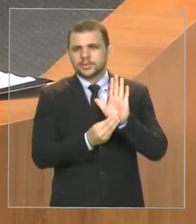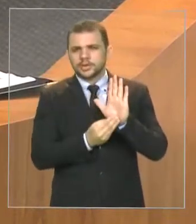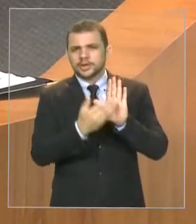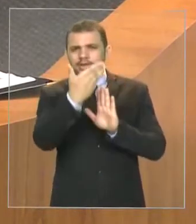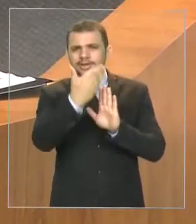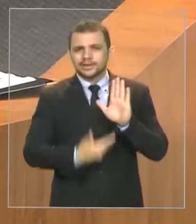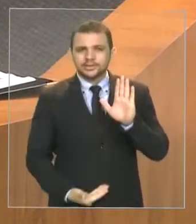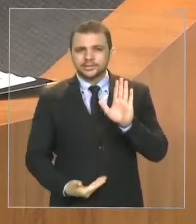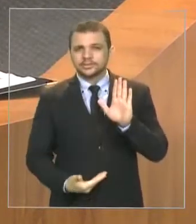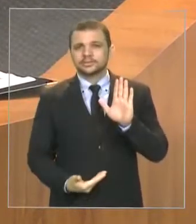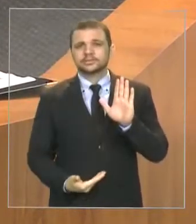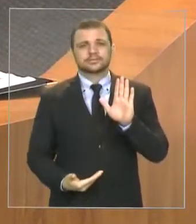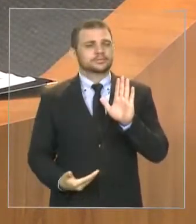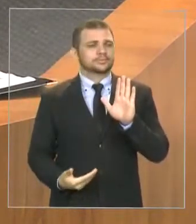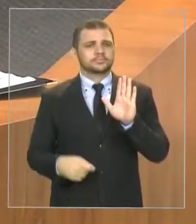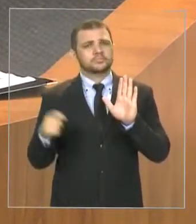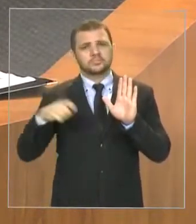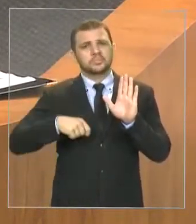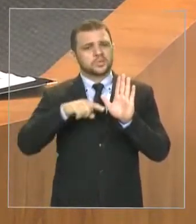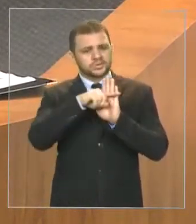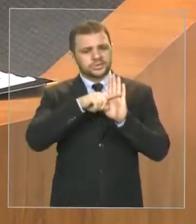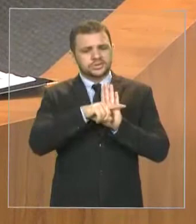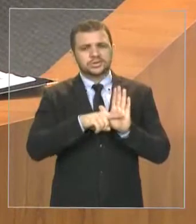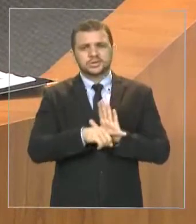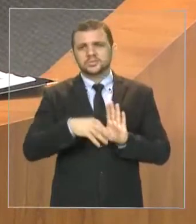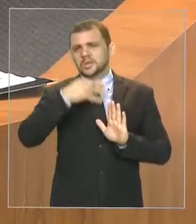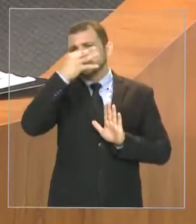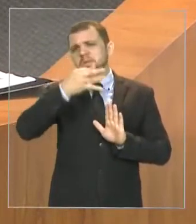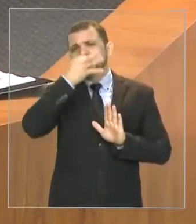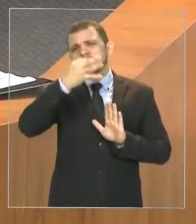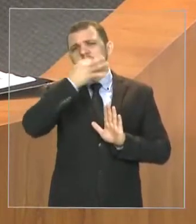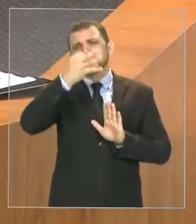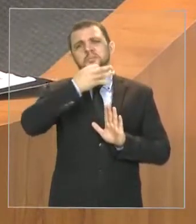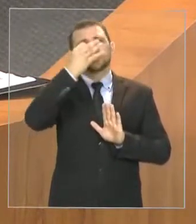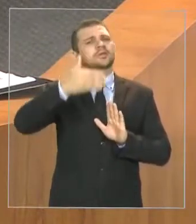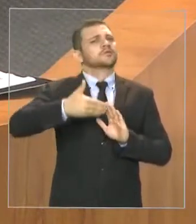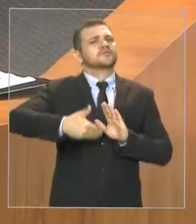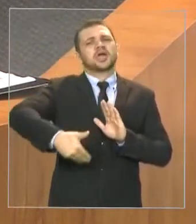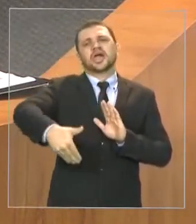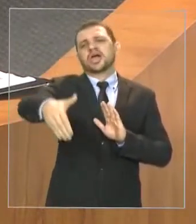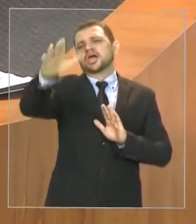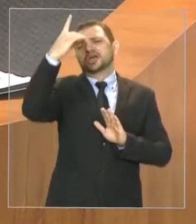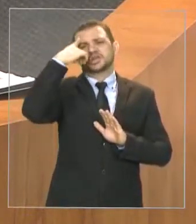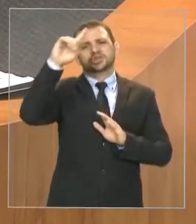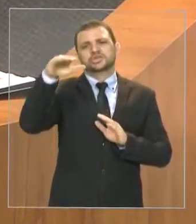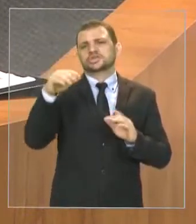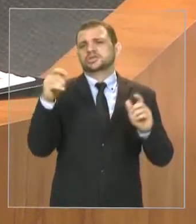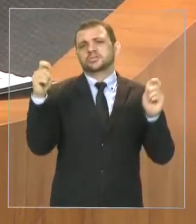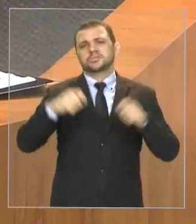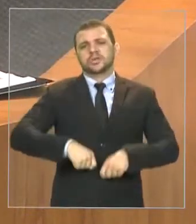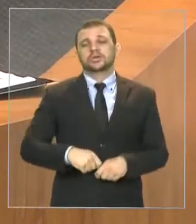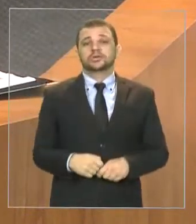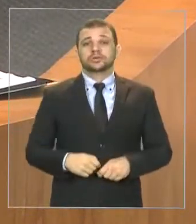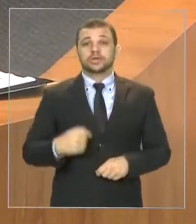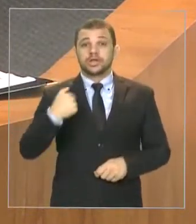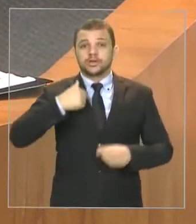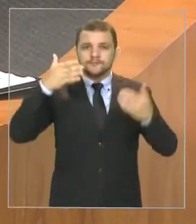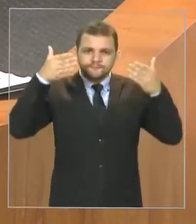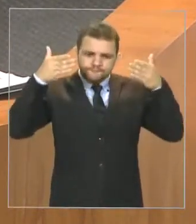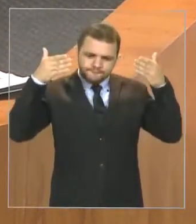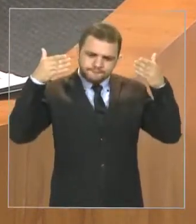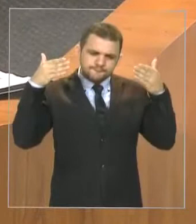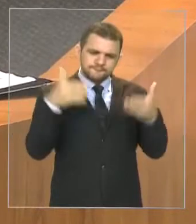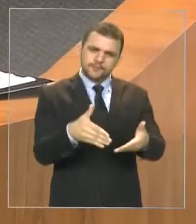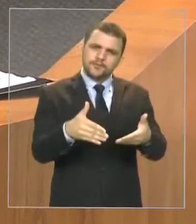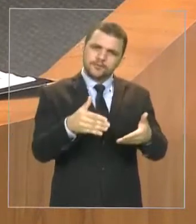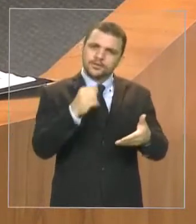para os próximos meses, para os próximos dias. Quando possível, me conceda uma parte, deputado. Eu não vou nem me ater ainda à construção de 300